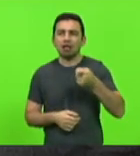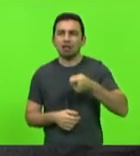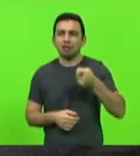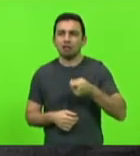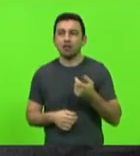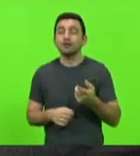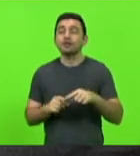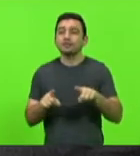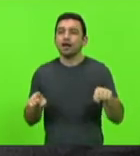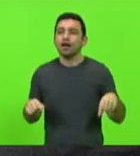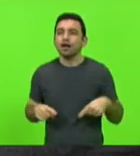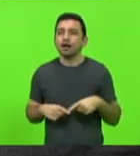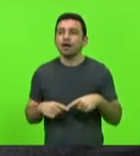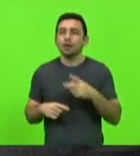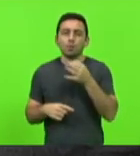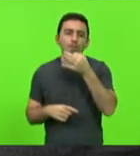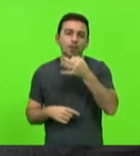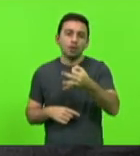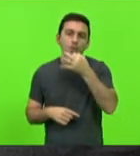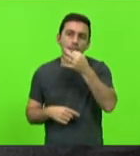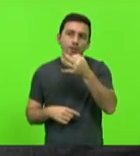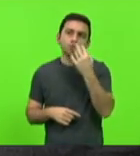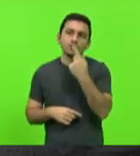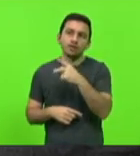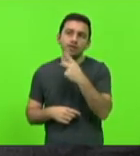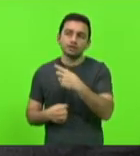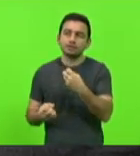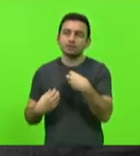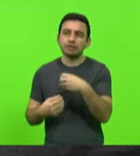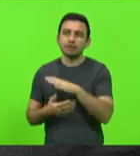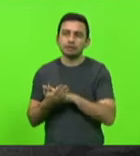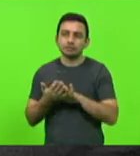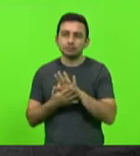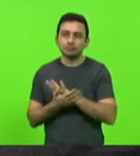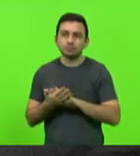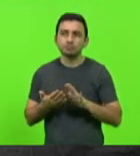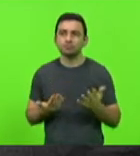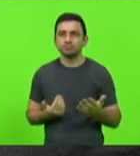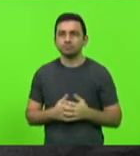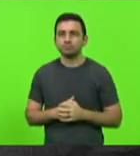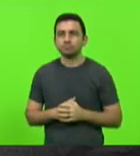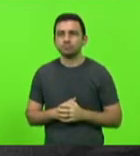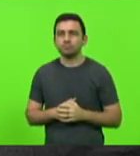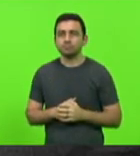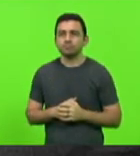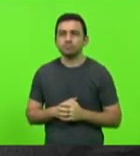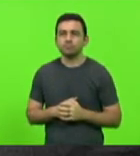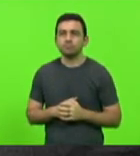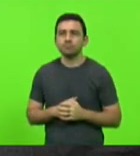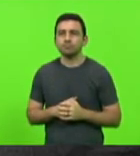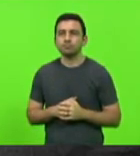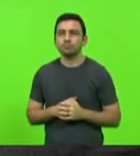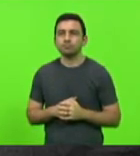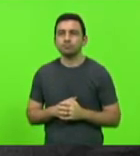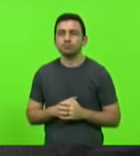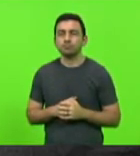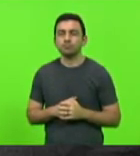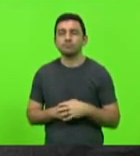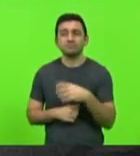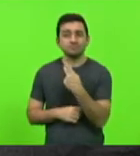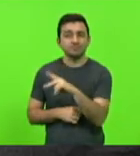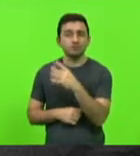sala, ele só dá a opinião dele e não ensina nada. Enfim, uma opinião. Uma opinião dele que